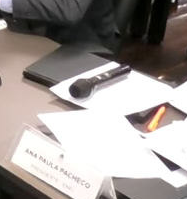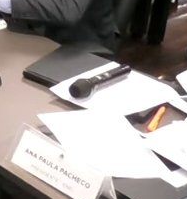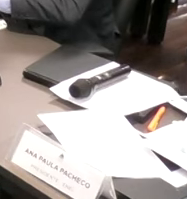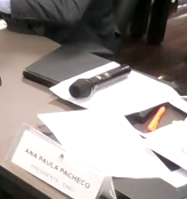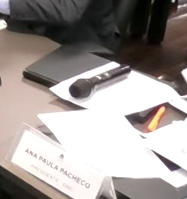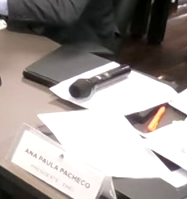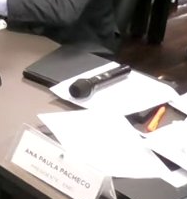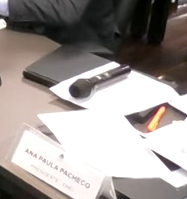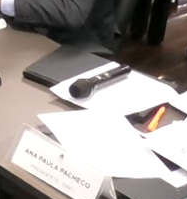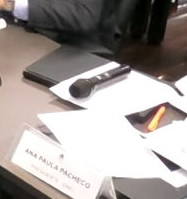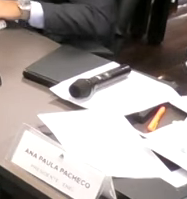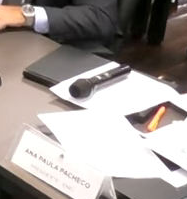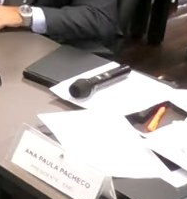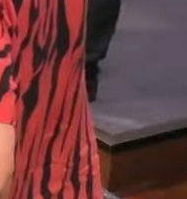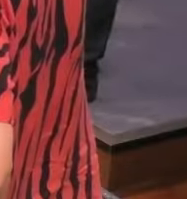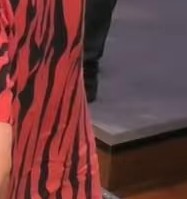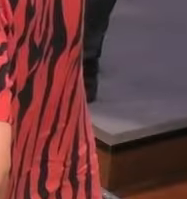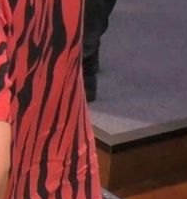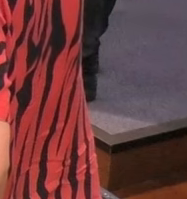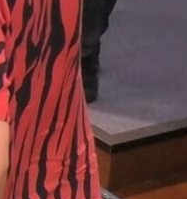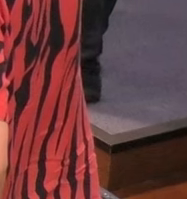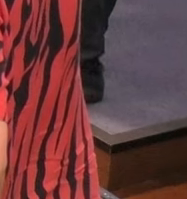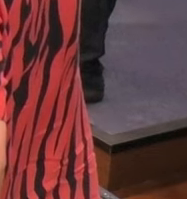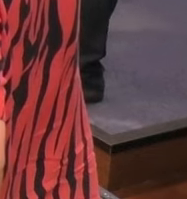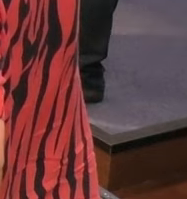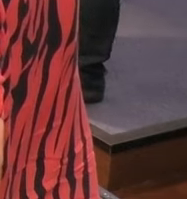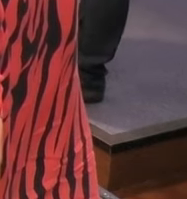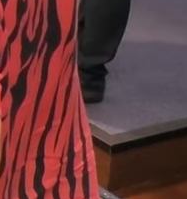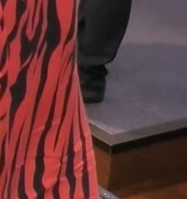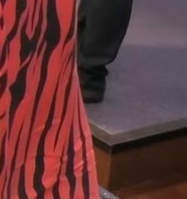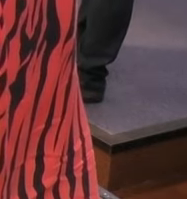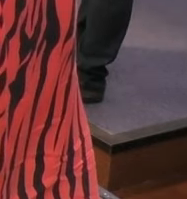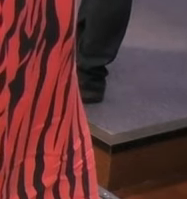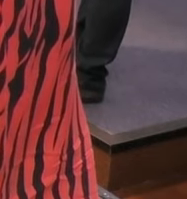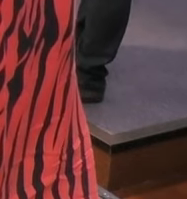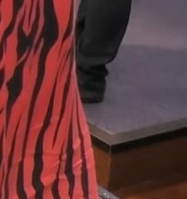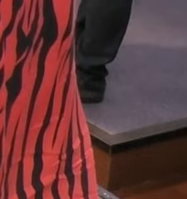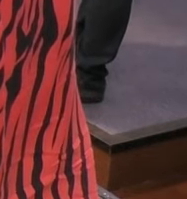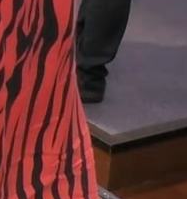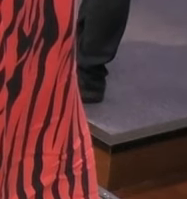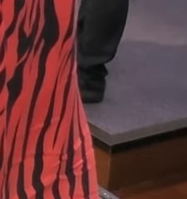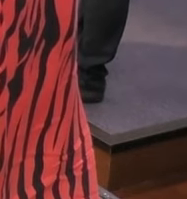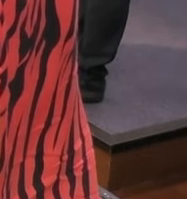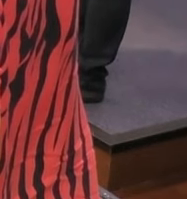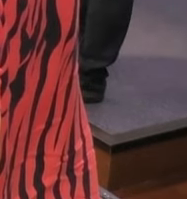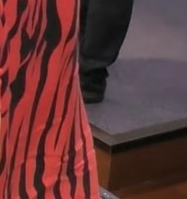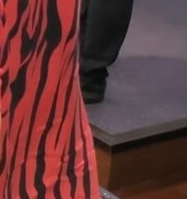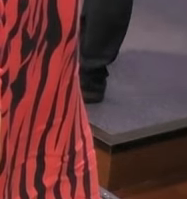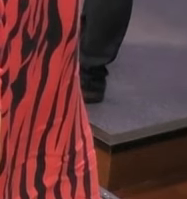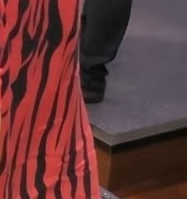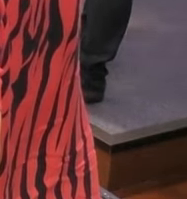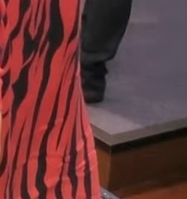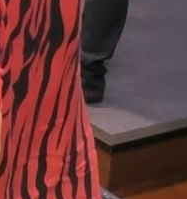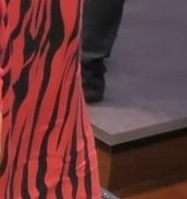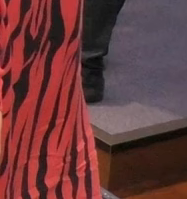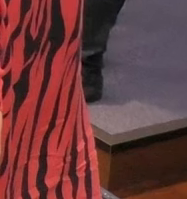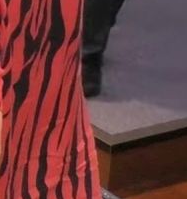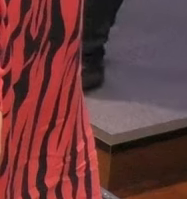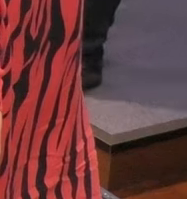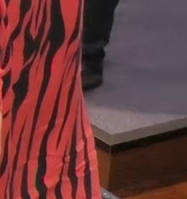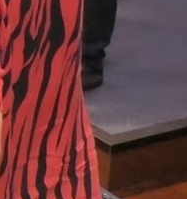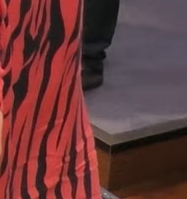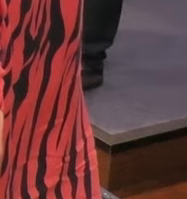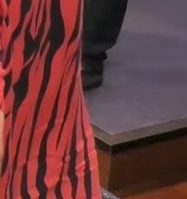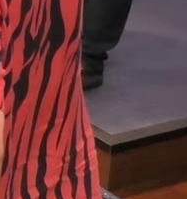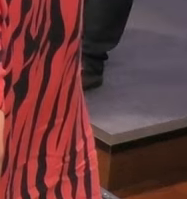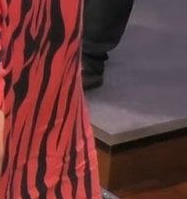porque, primeiro, eu já não me senti como um cliente, um consumidor da empresa, porque vocês